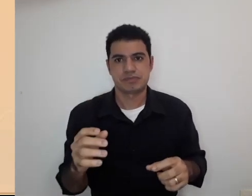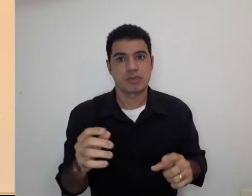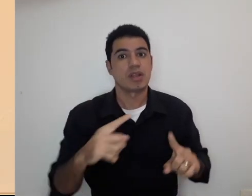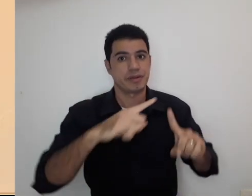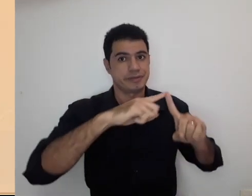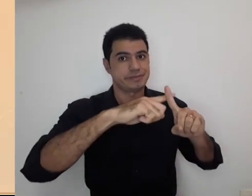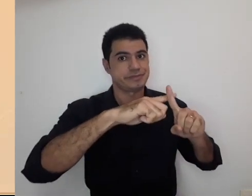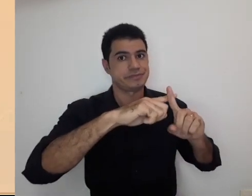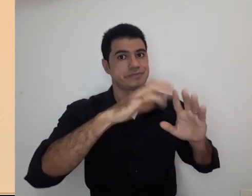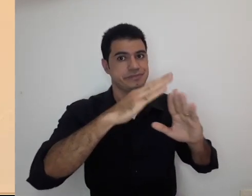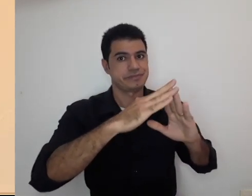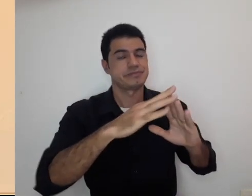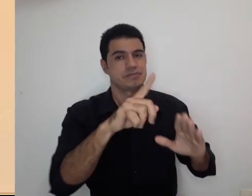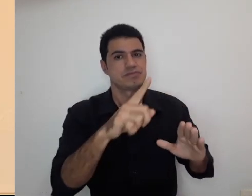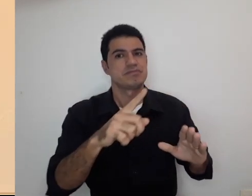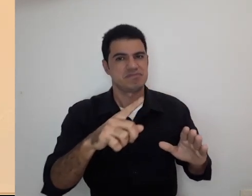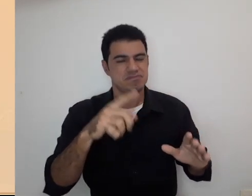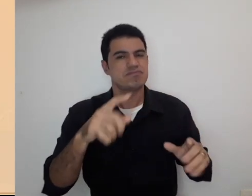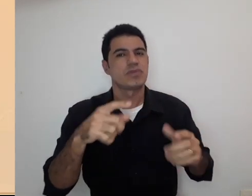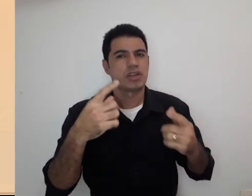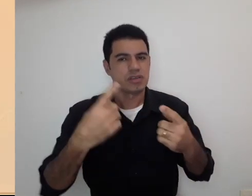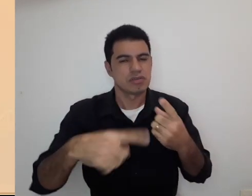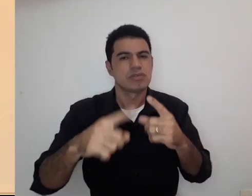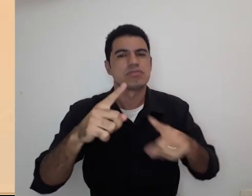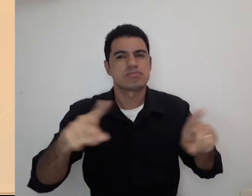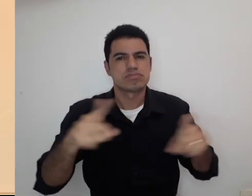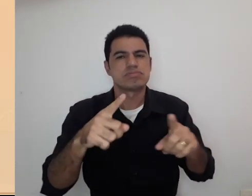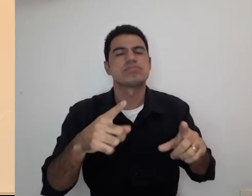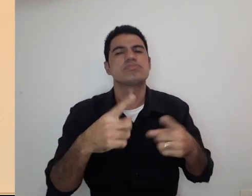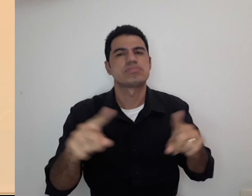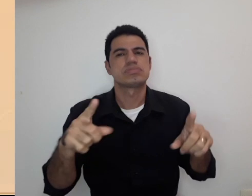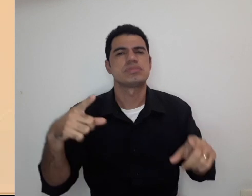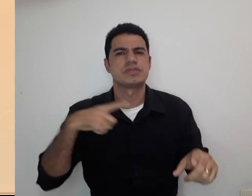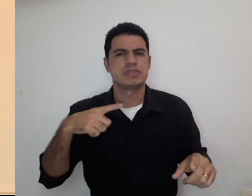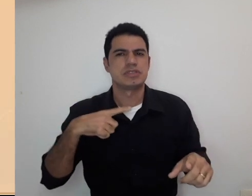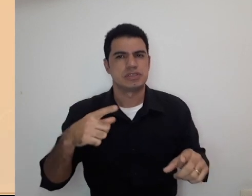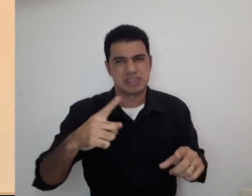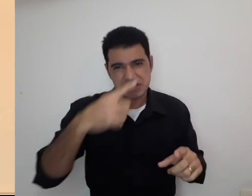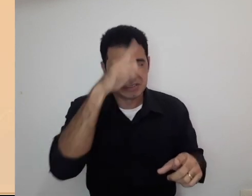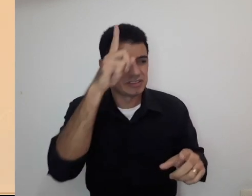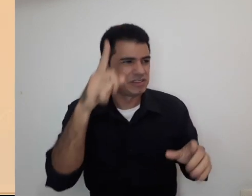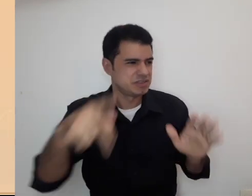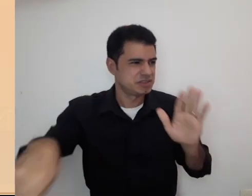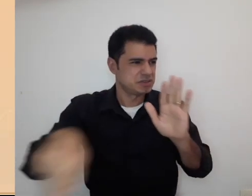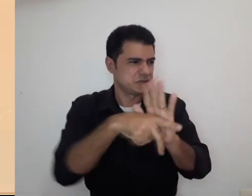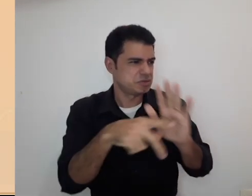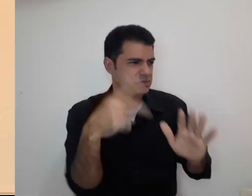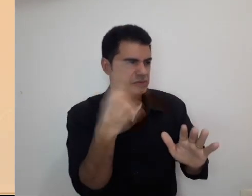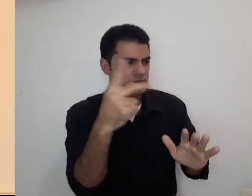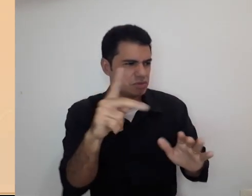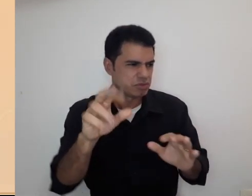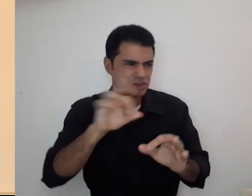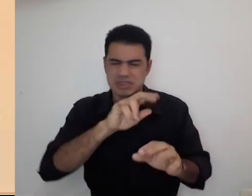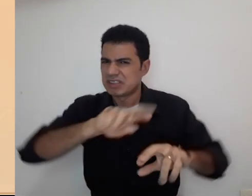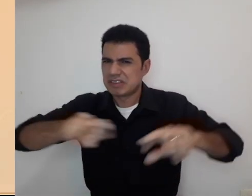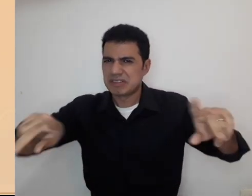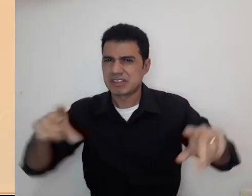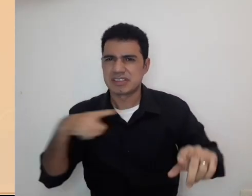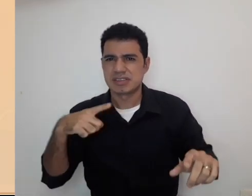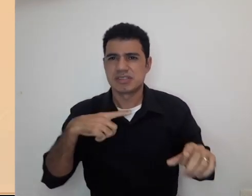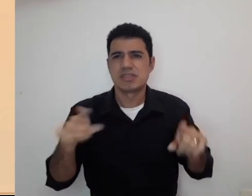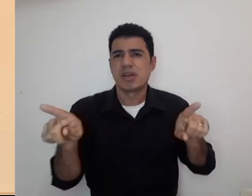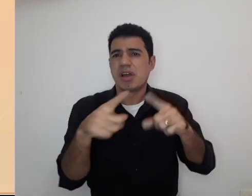igreja dominou as ciências e as artes. A música era ensinada nos mosteiros e abadias, que tinham grande acervo